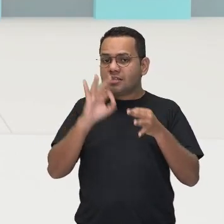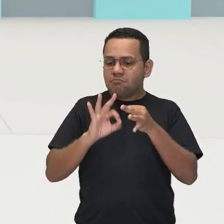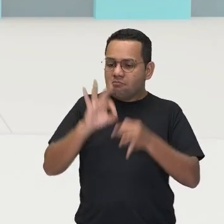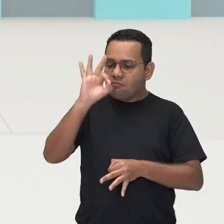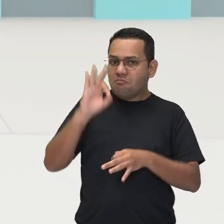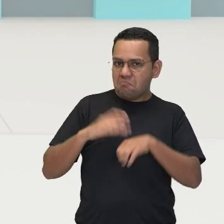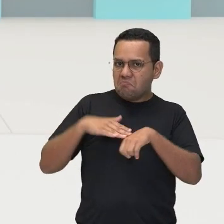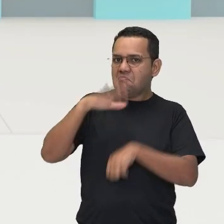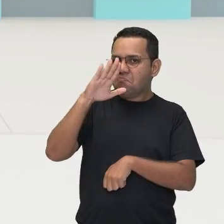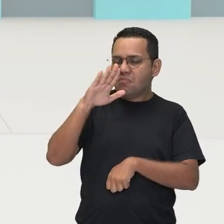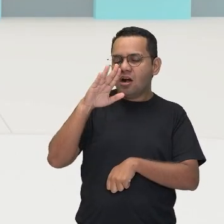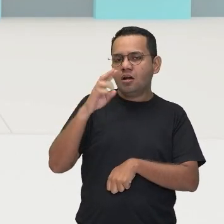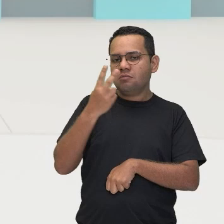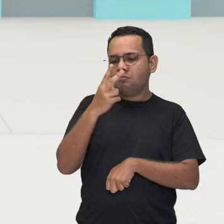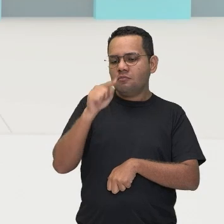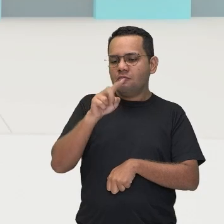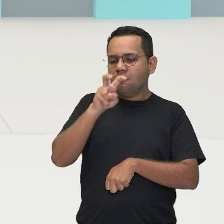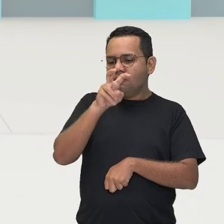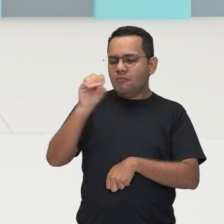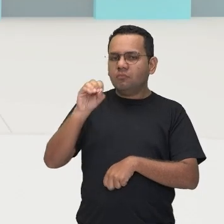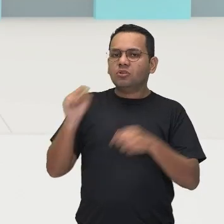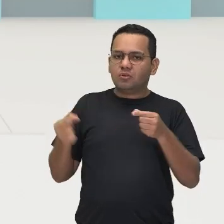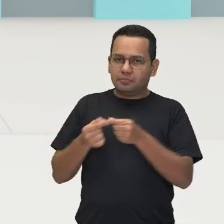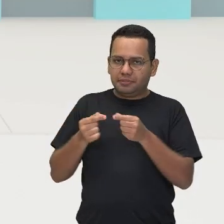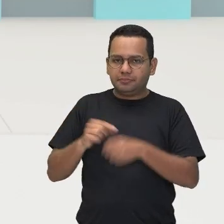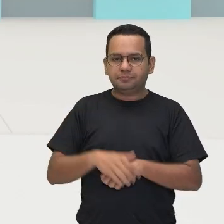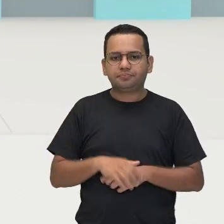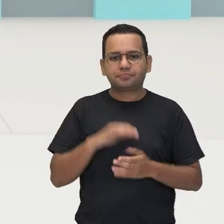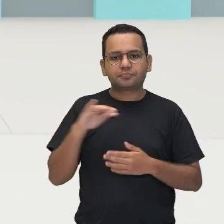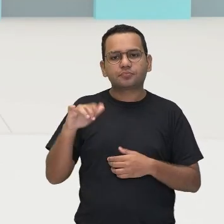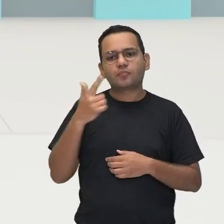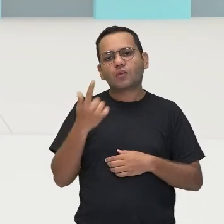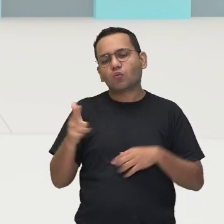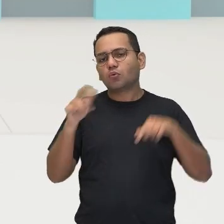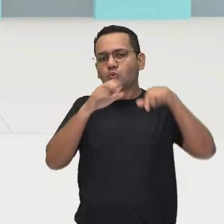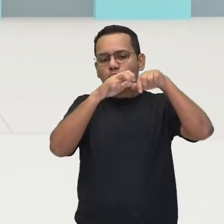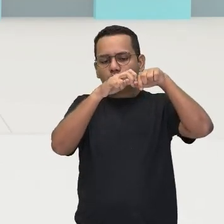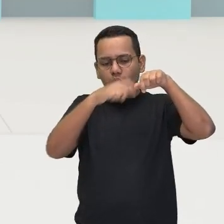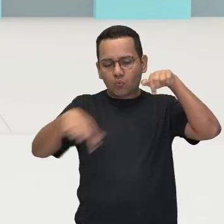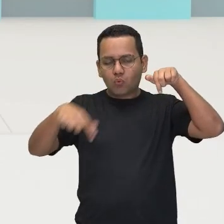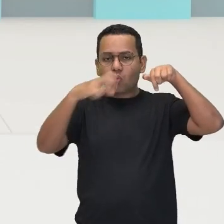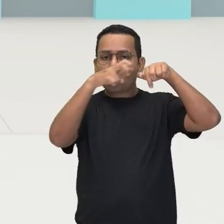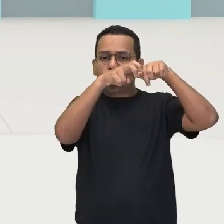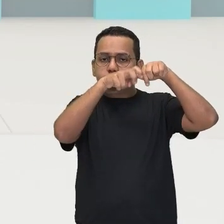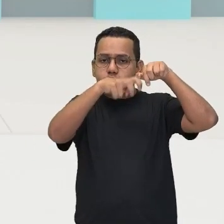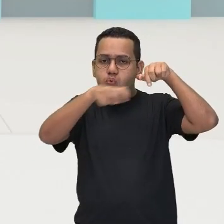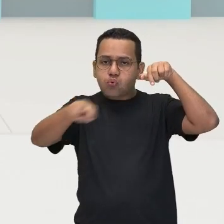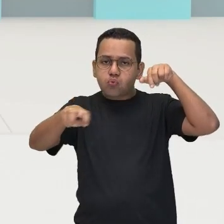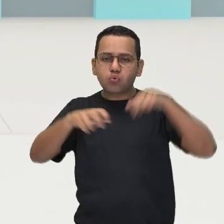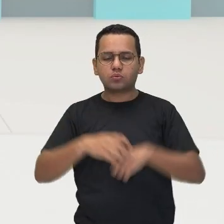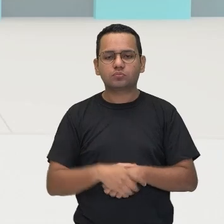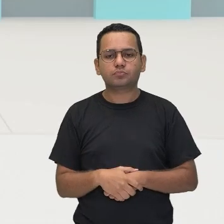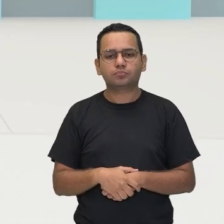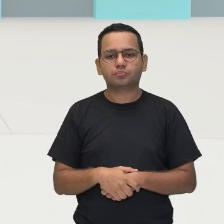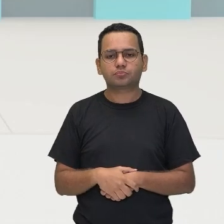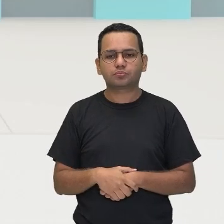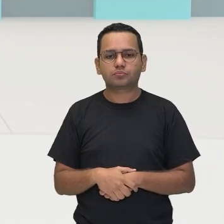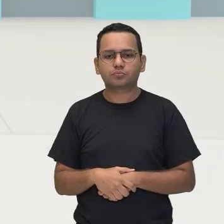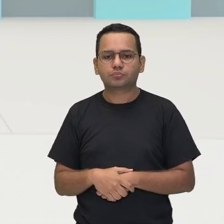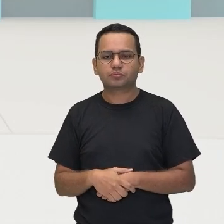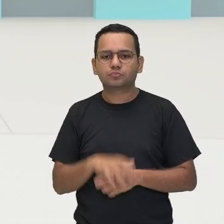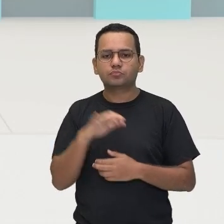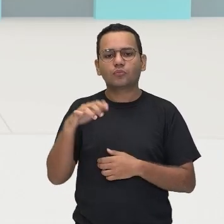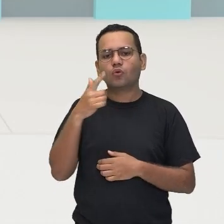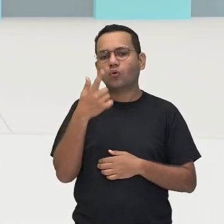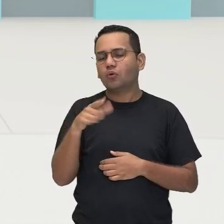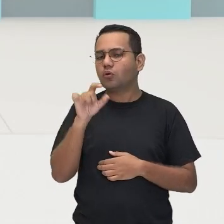considerado alpinismo o rapel consiste nessa descida né dessas eh paredes rochosas e a corrida de